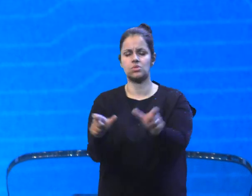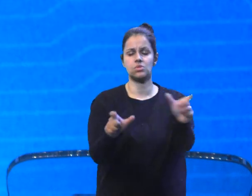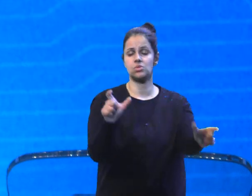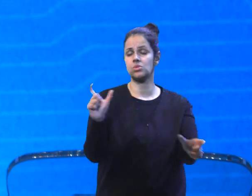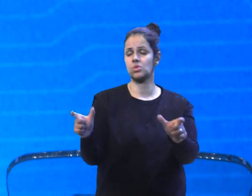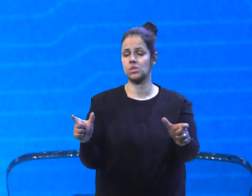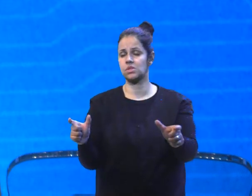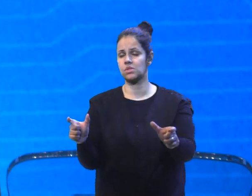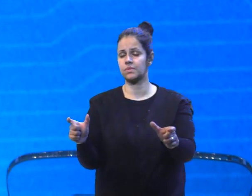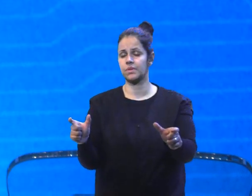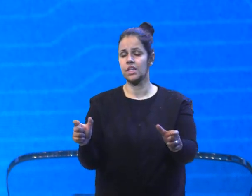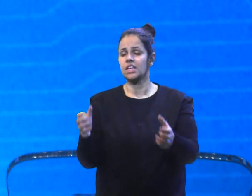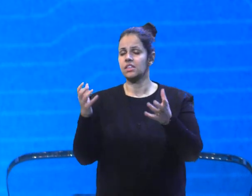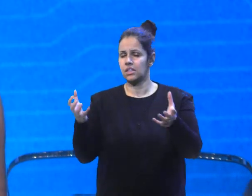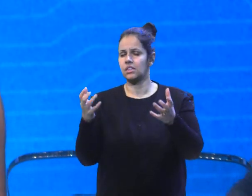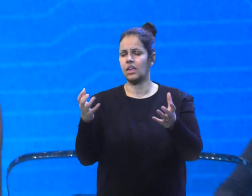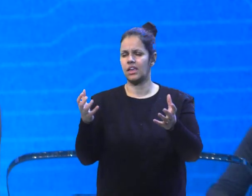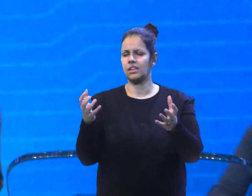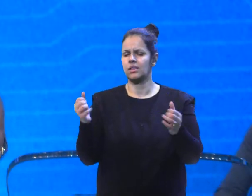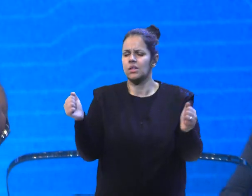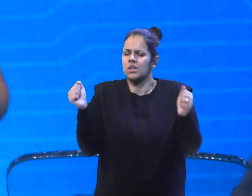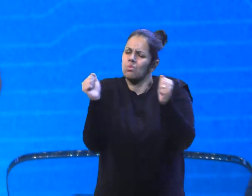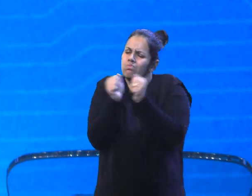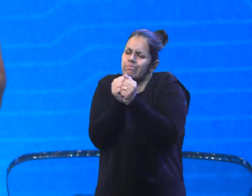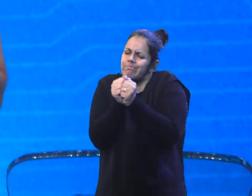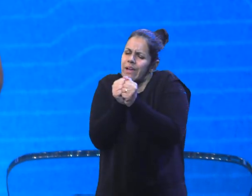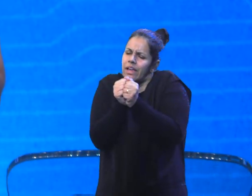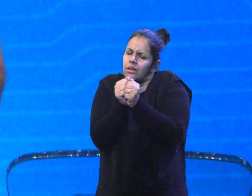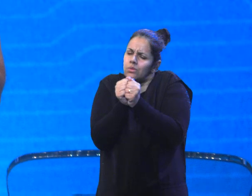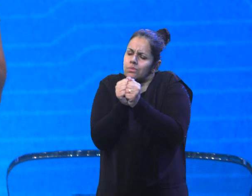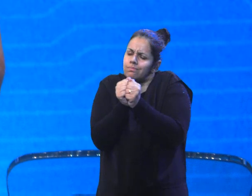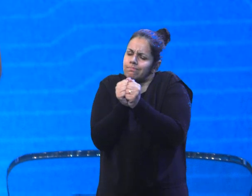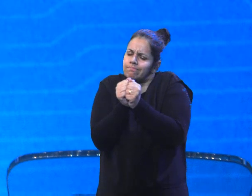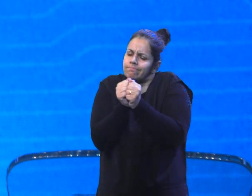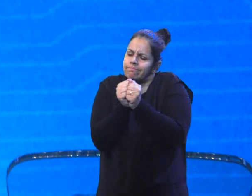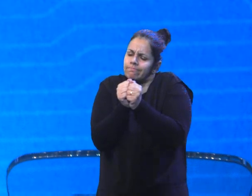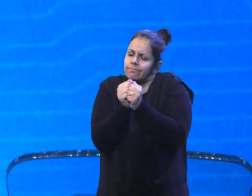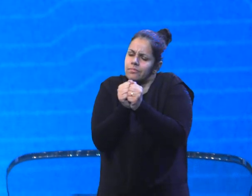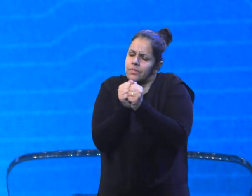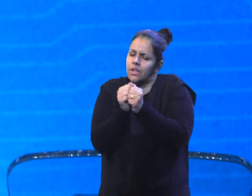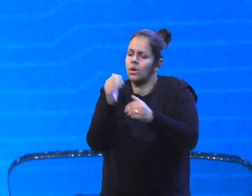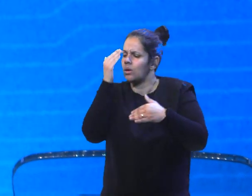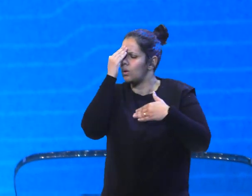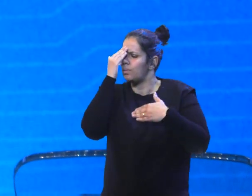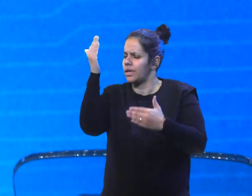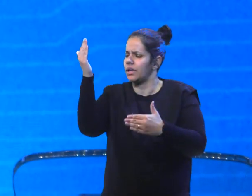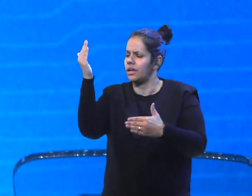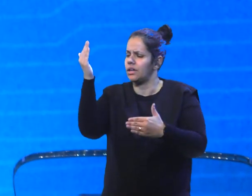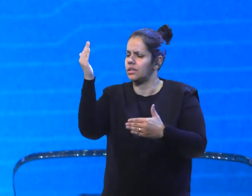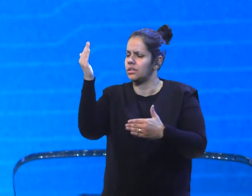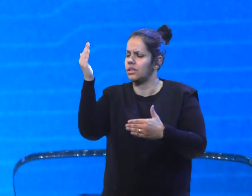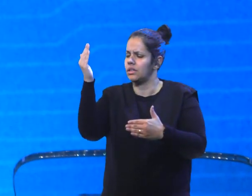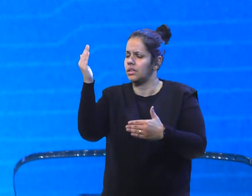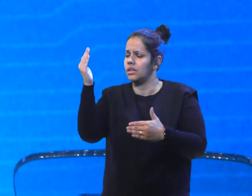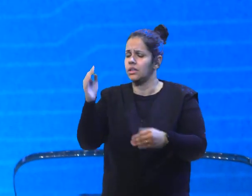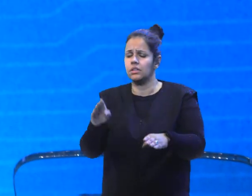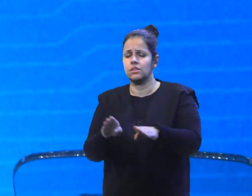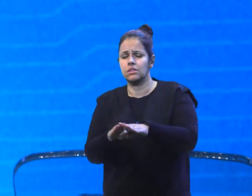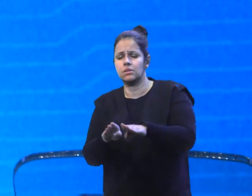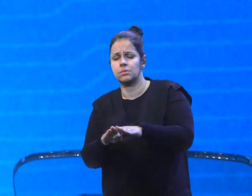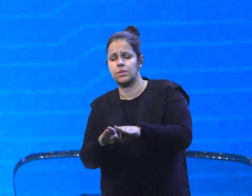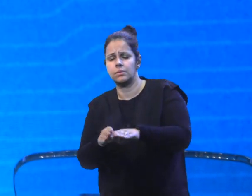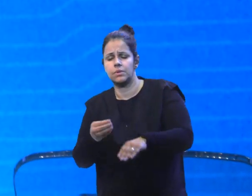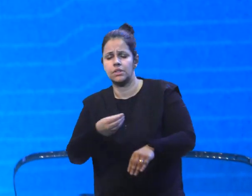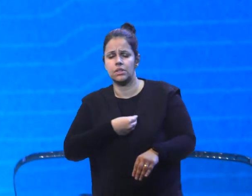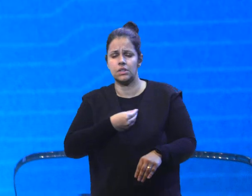querem estar mais próximo de Ti. Obrigado, Jesus. Quero colocar, Deus, aqueles que decidiram entregar suas vidas nas Tuas